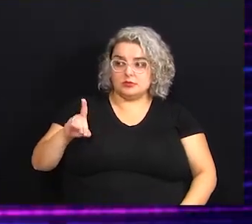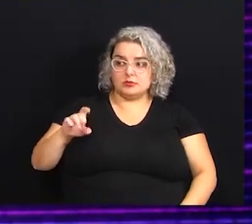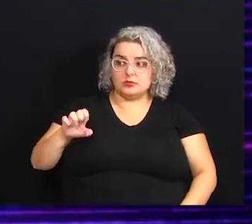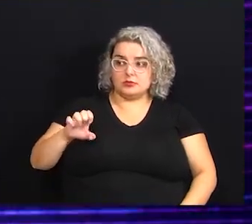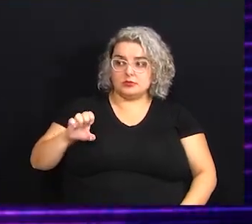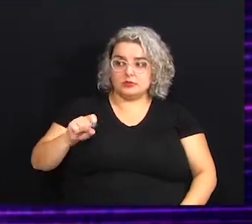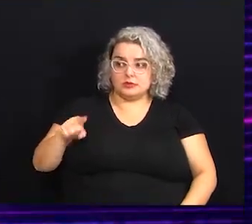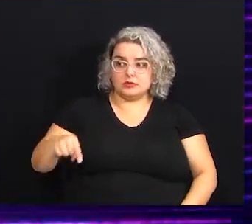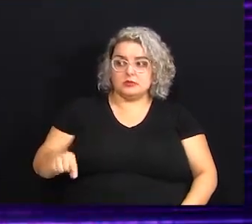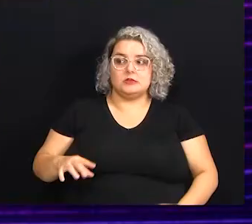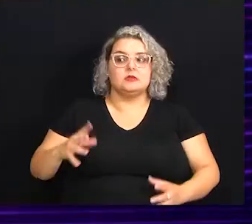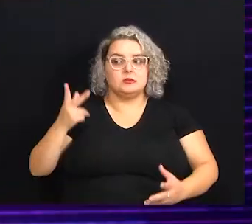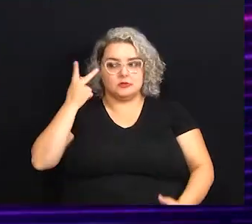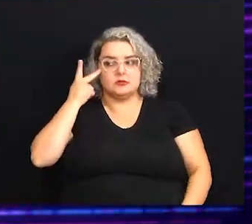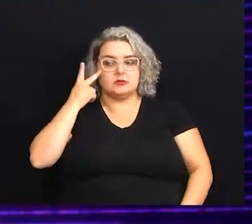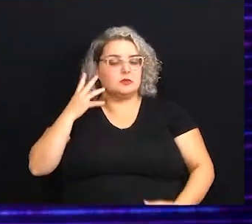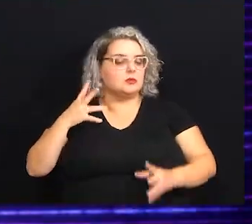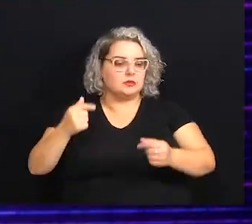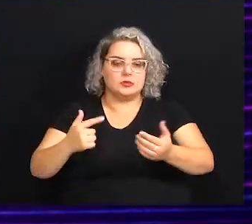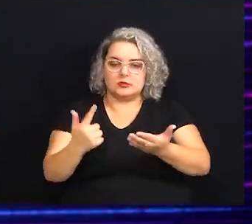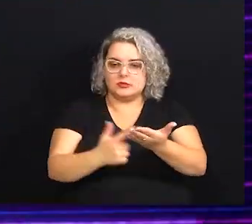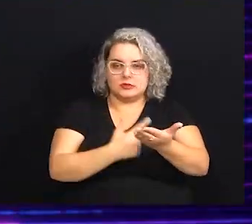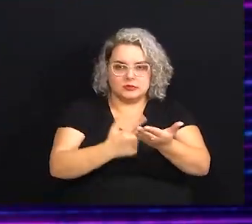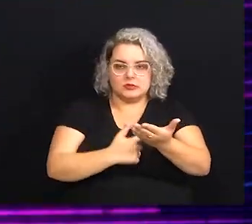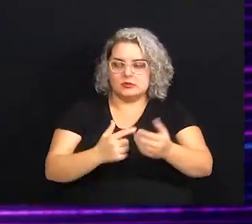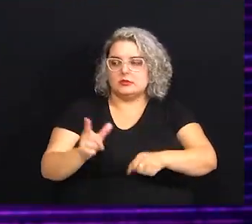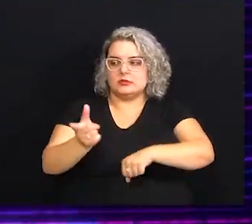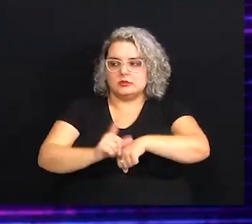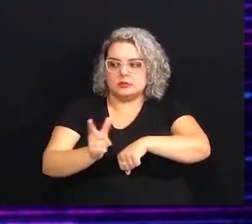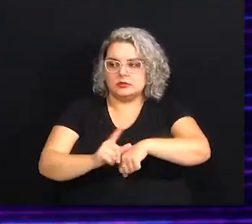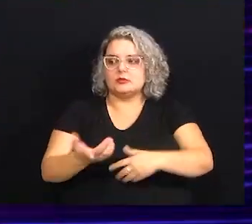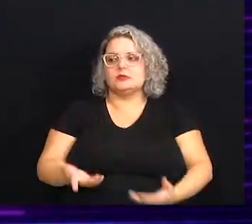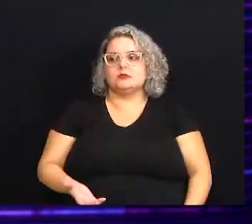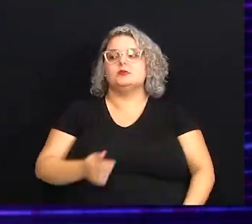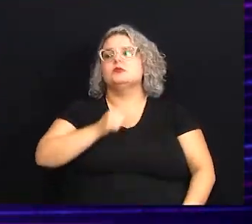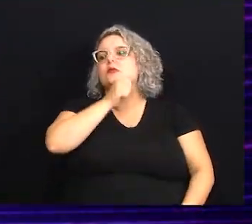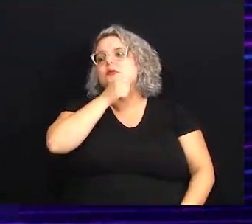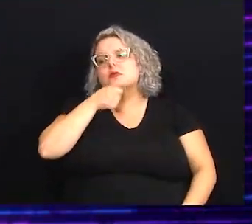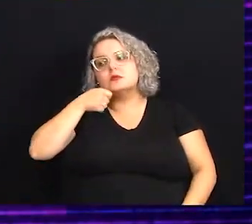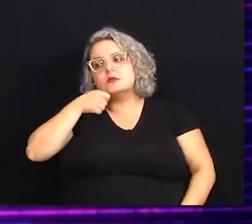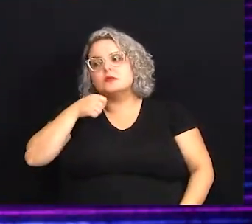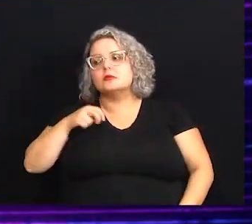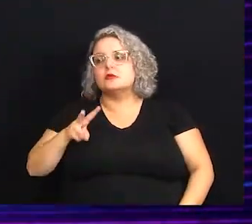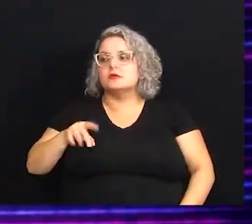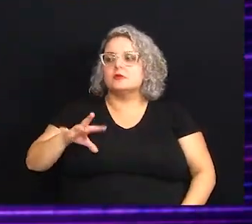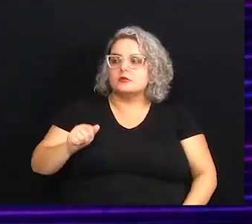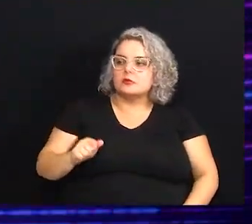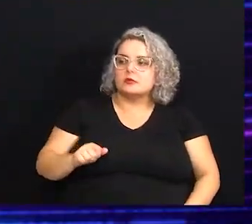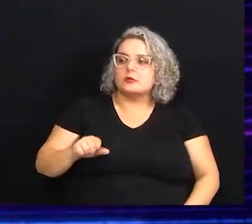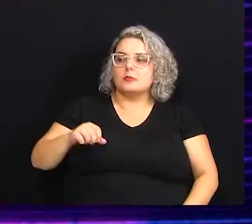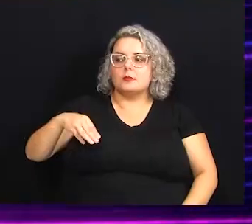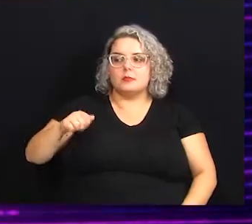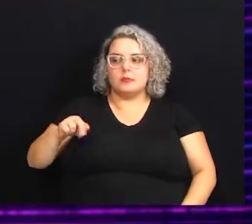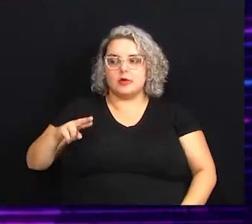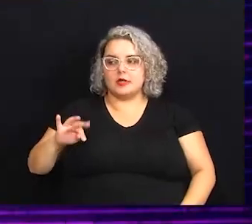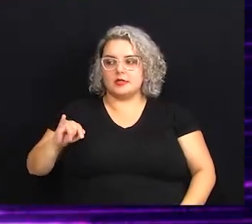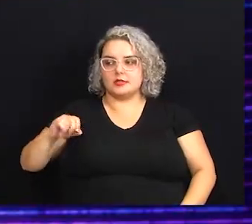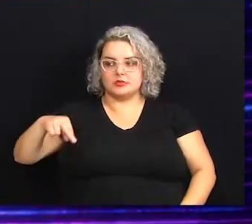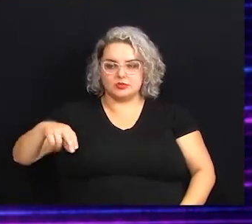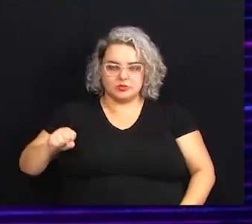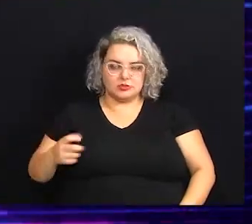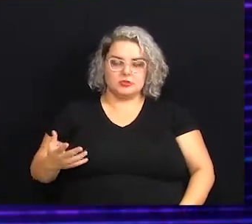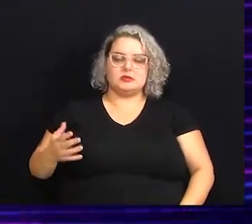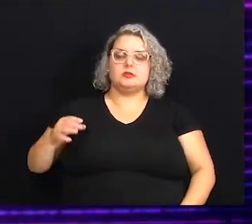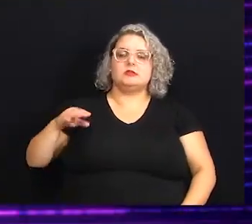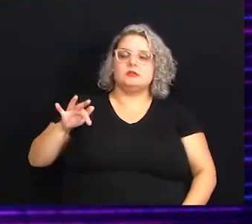livrarias físicas, mas para o resto do Brasil, vocês podem comprar na Amazon, no site da Livraria da Vila, no site da Martins Fontes, qualquer site de